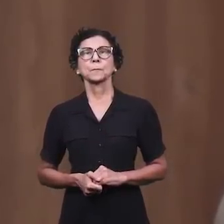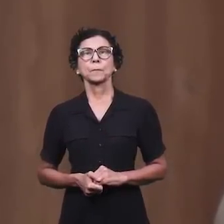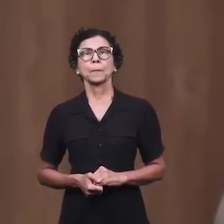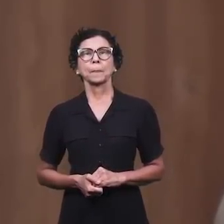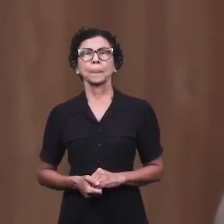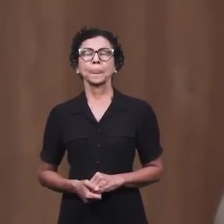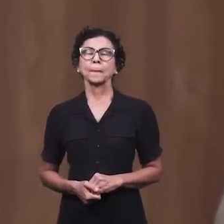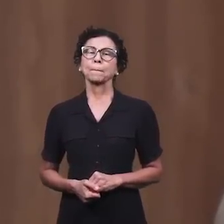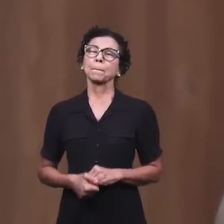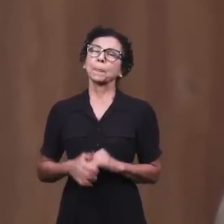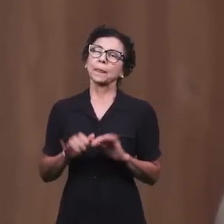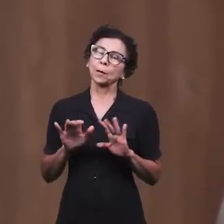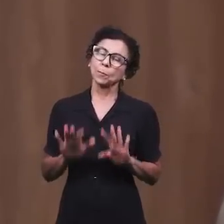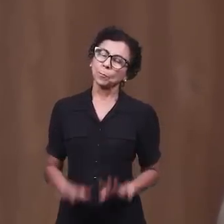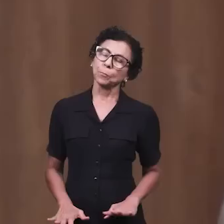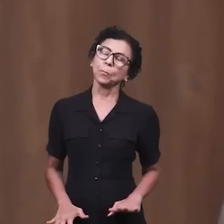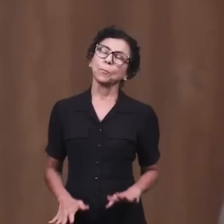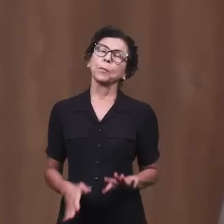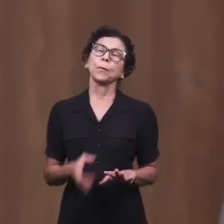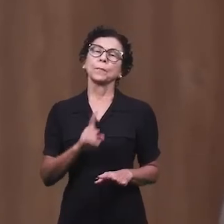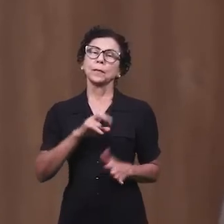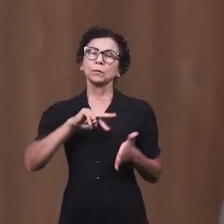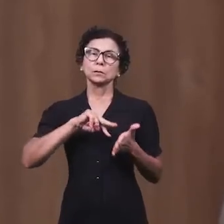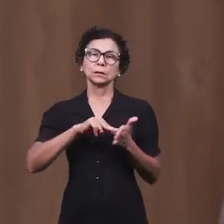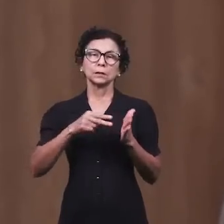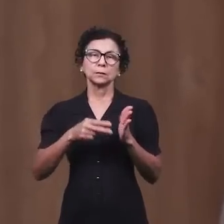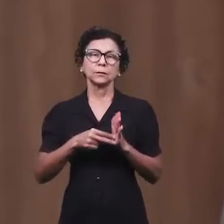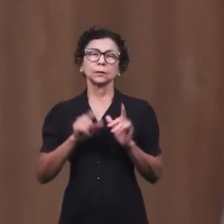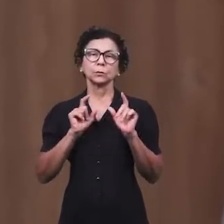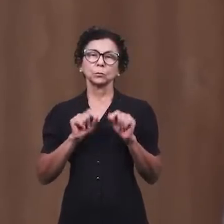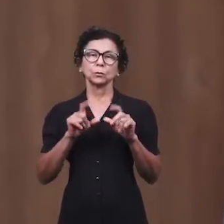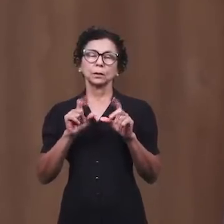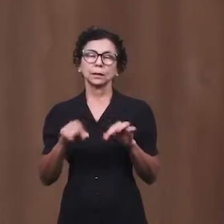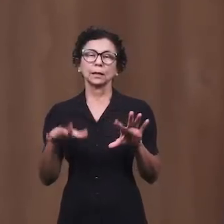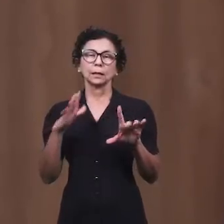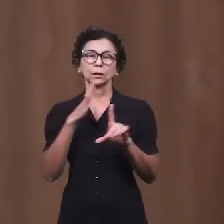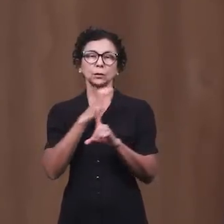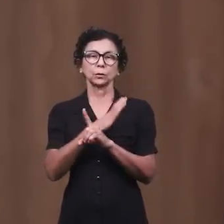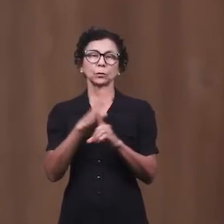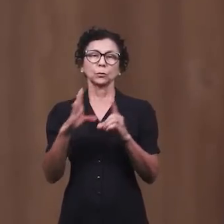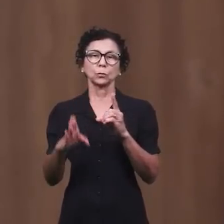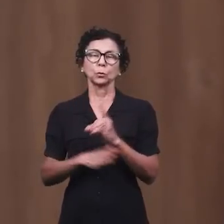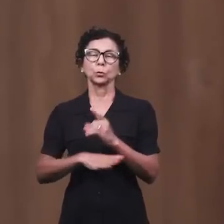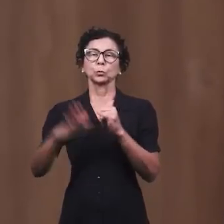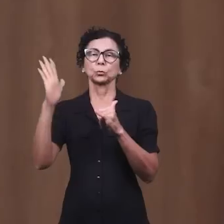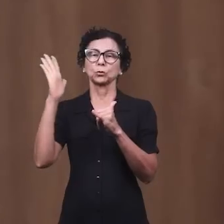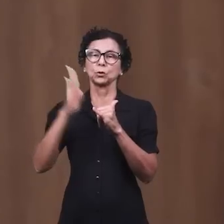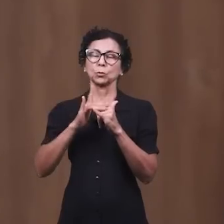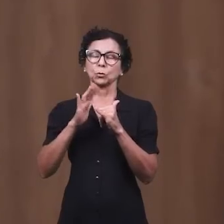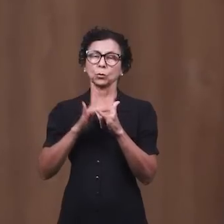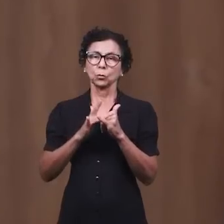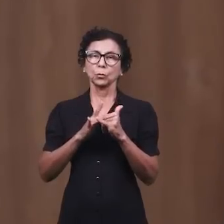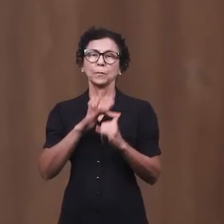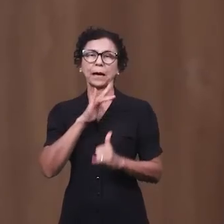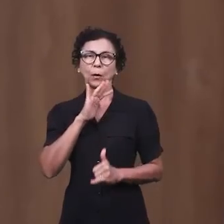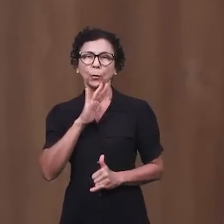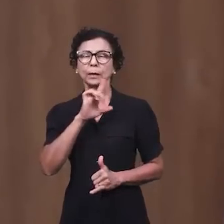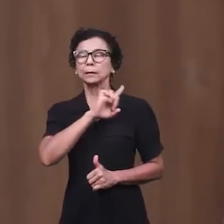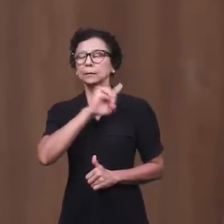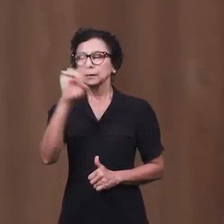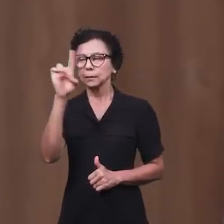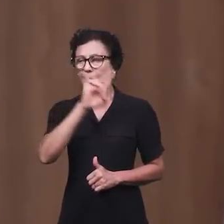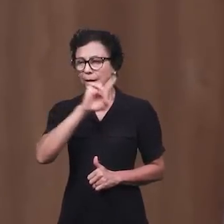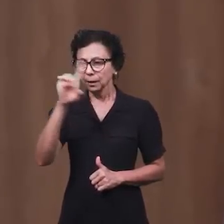os irmãos que o culto que é transmitido pelo YouTube não tem. Nós tivemos uma bênção com isso